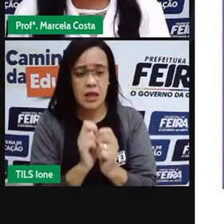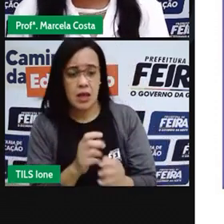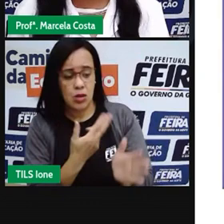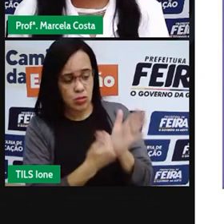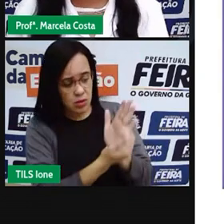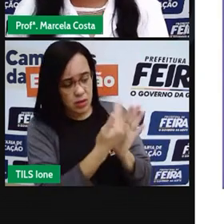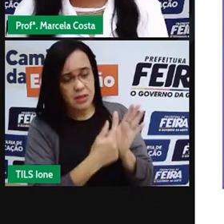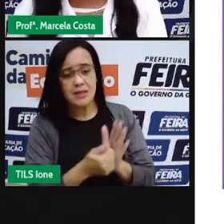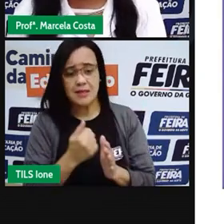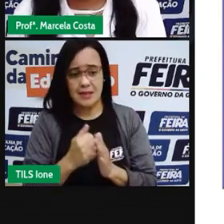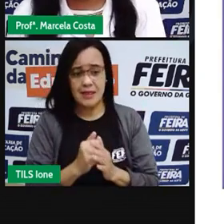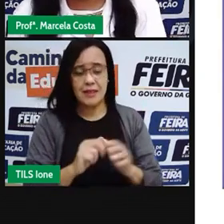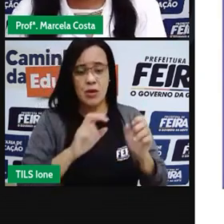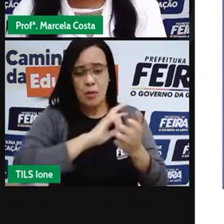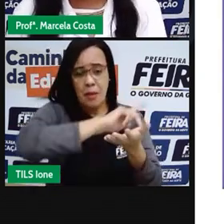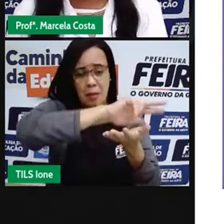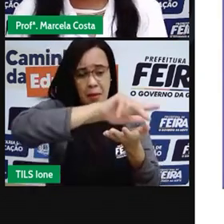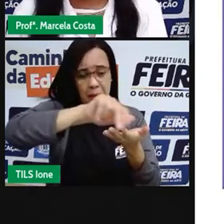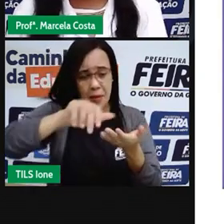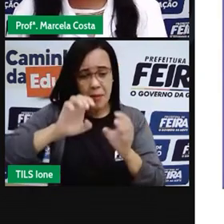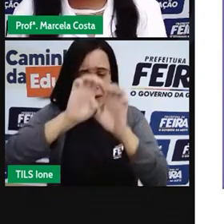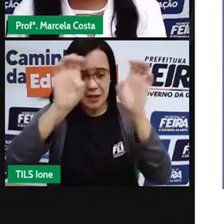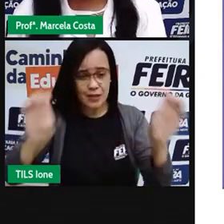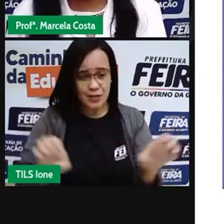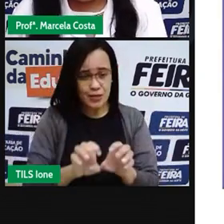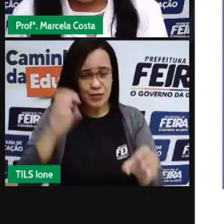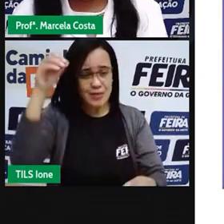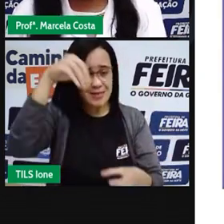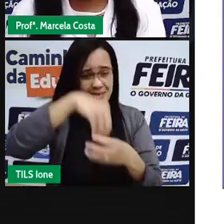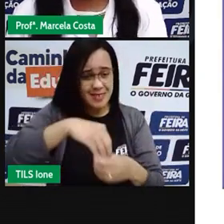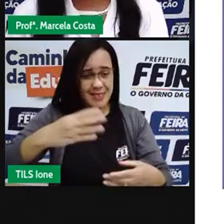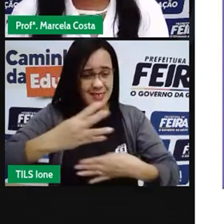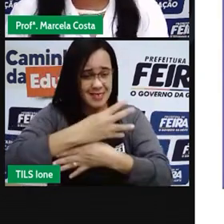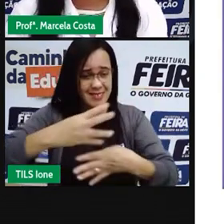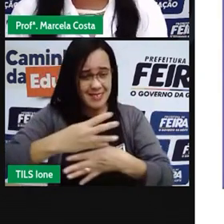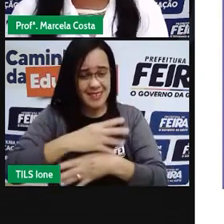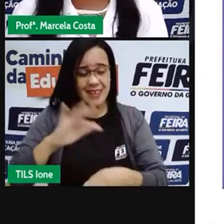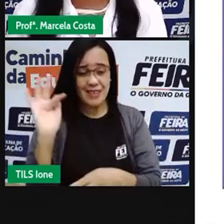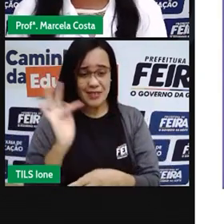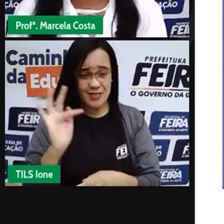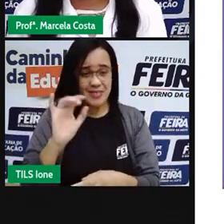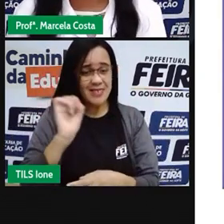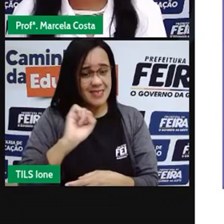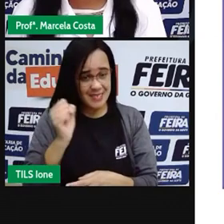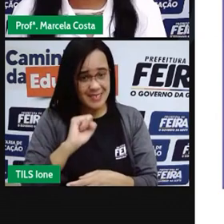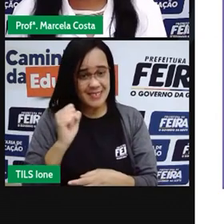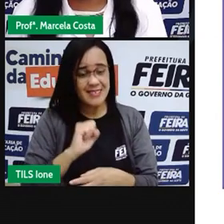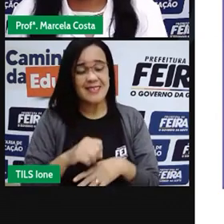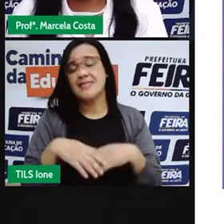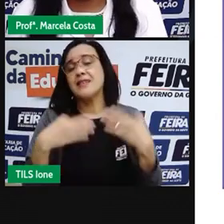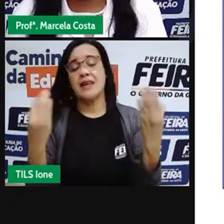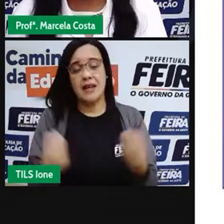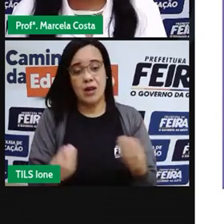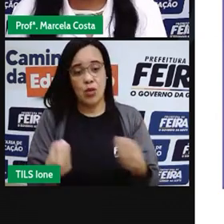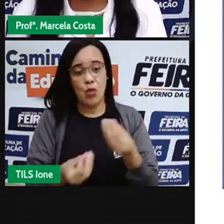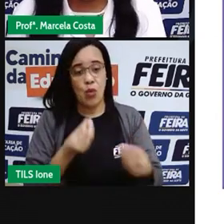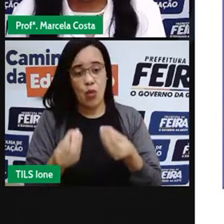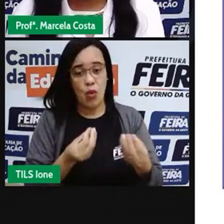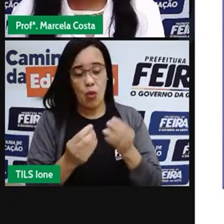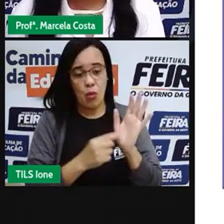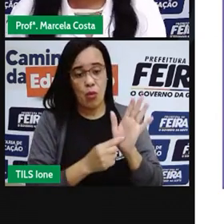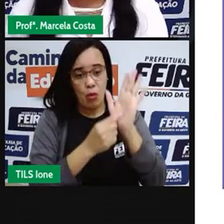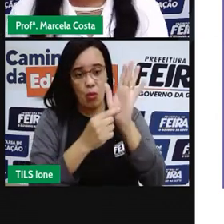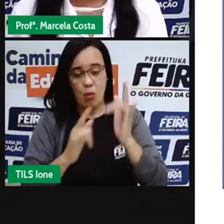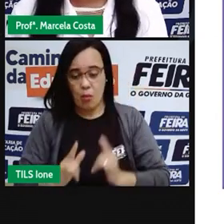diferentes estruturas arquitetônicas da cidade, da comunidade, né? Representadas nos carros, nos casarões, nos